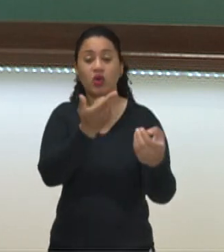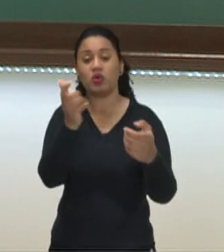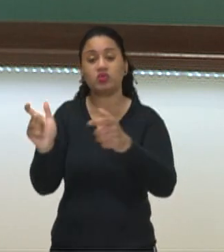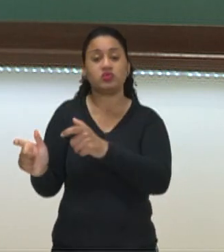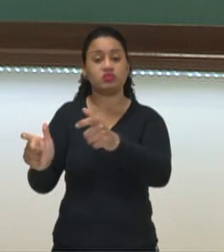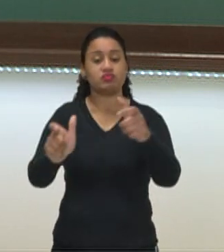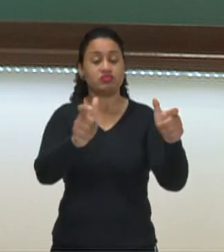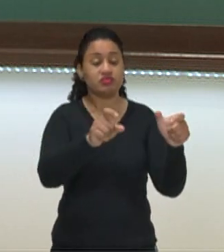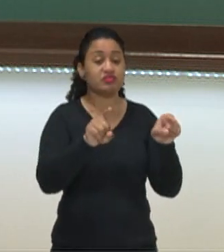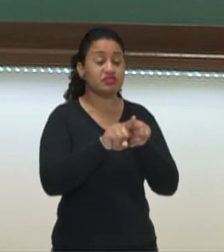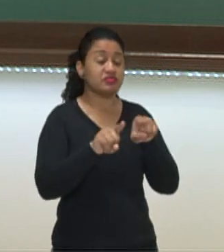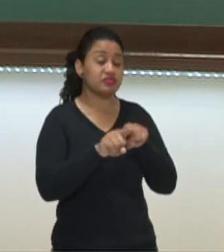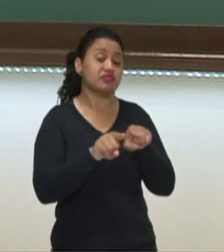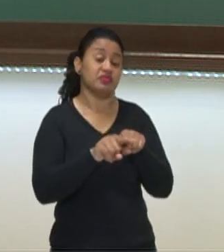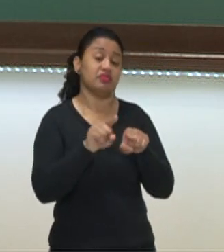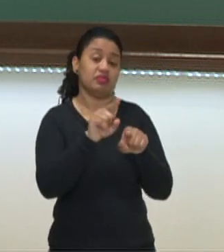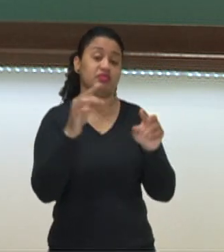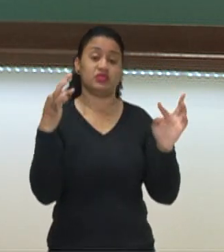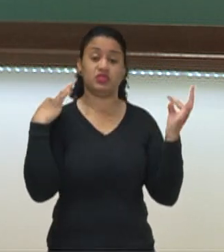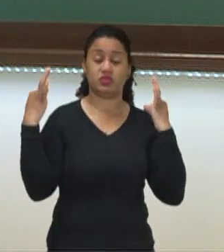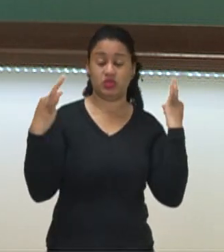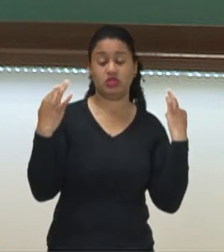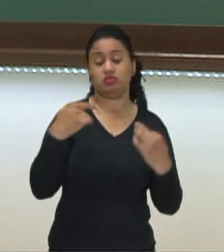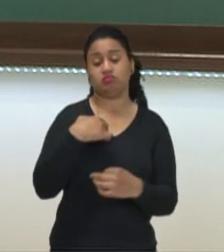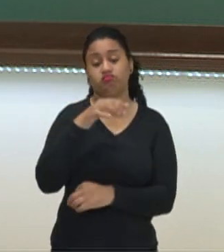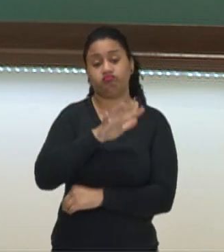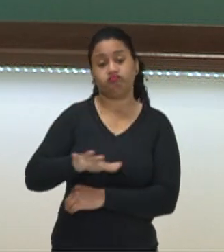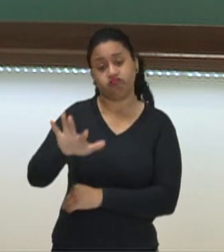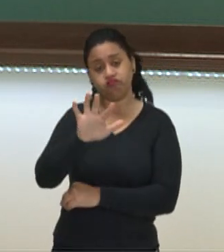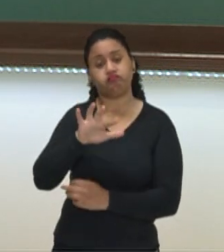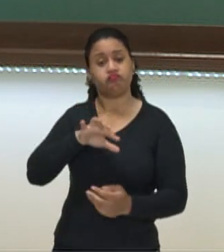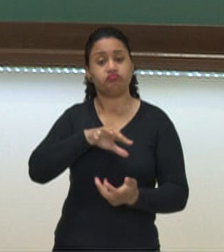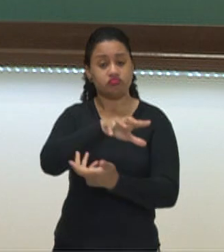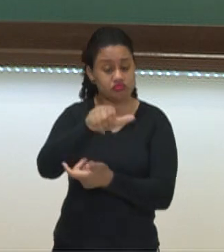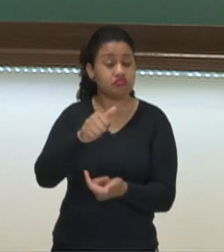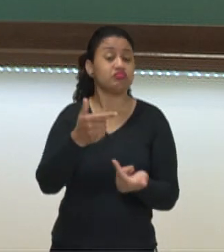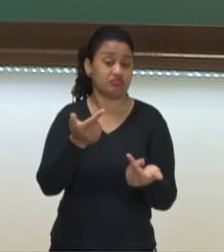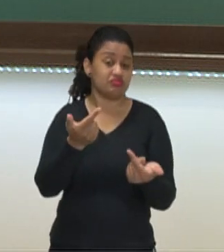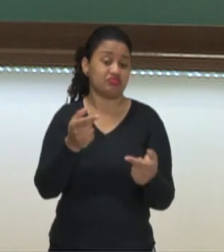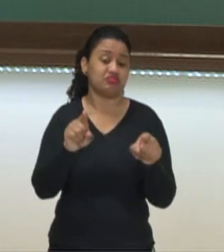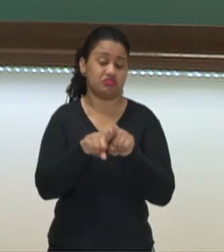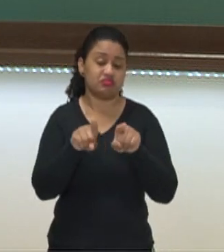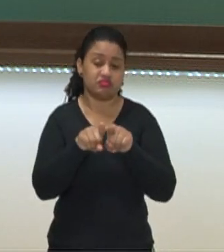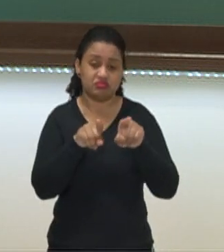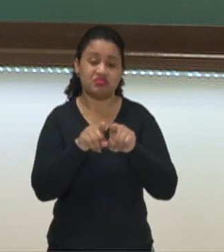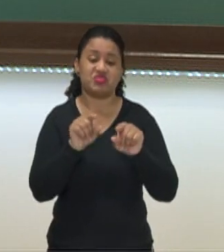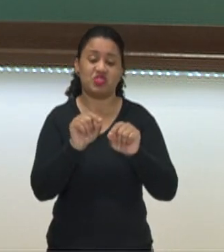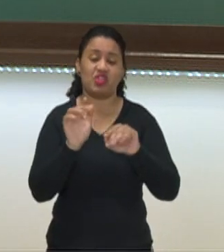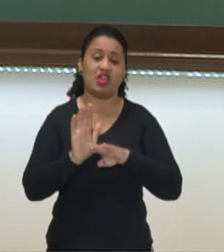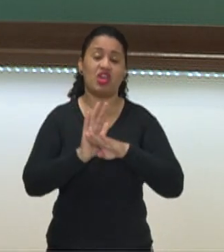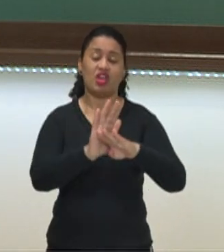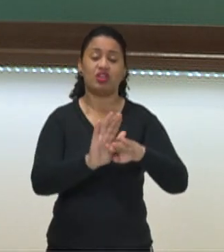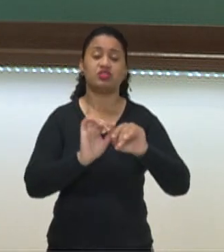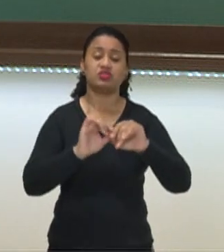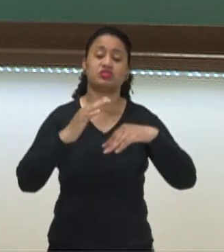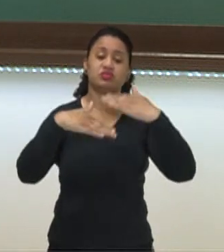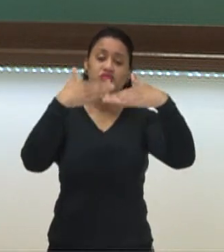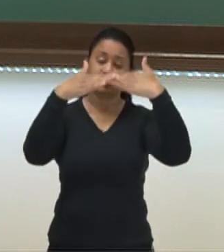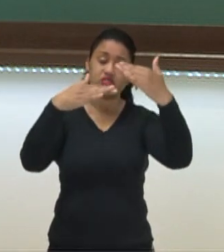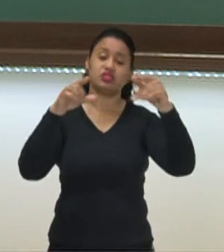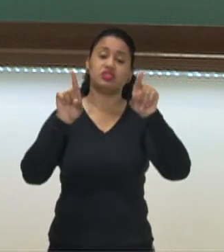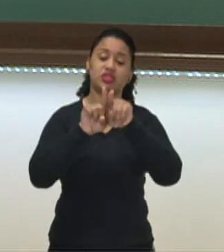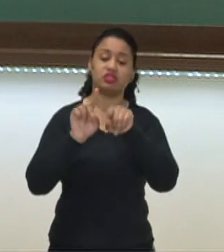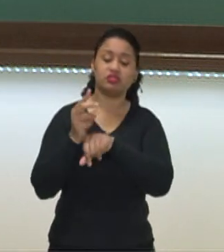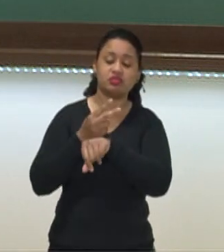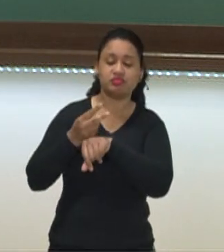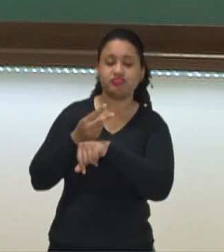localidades ali, praticam esse turismo de uma forma geral, de uma forma global e beneficia muito no desenvolvimento e na